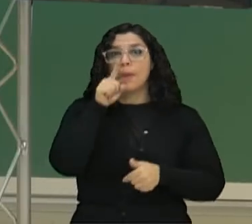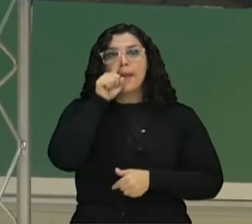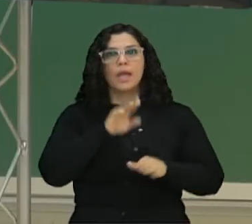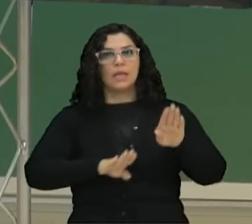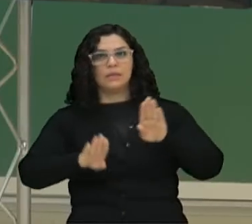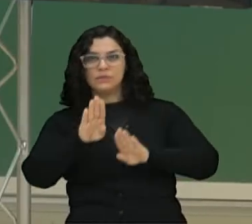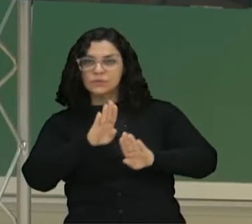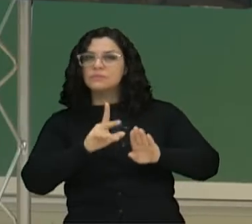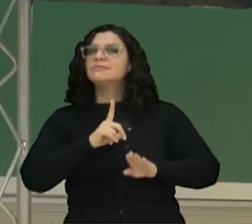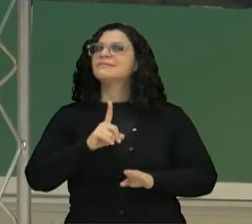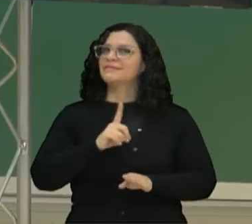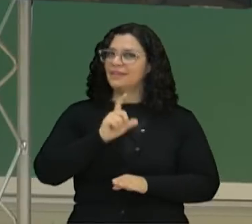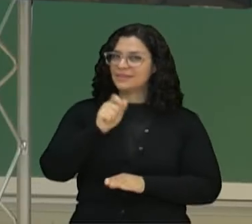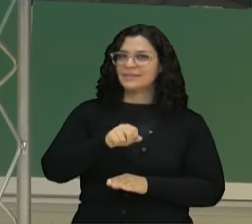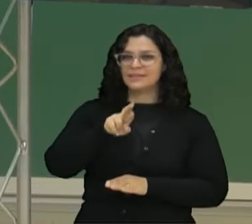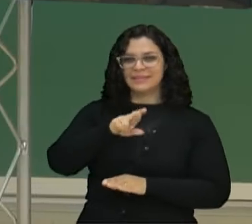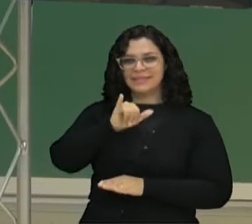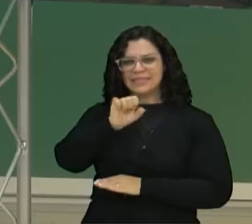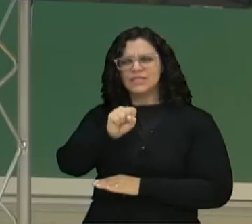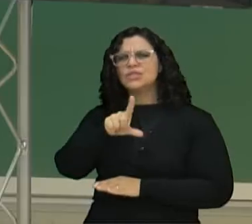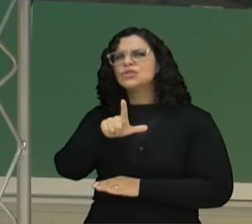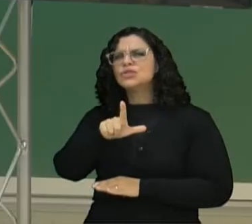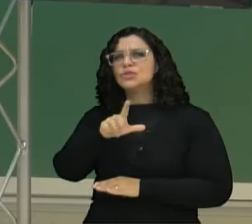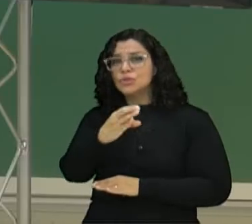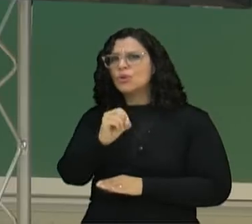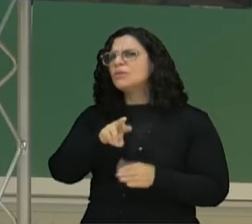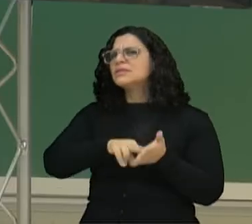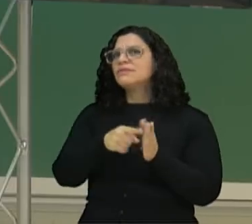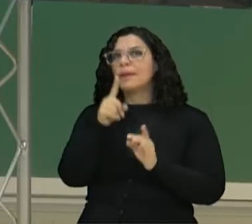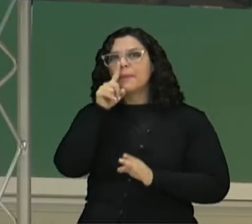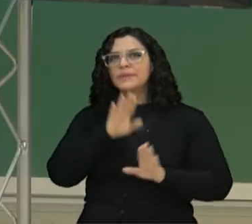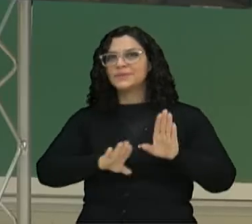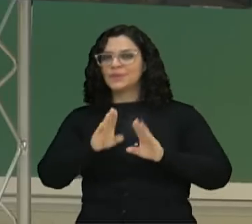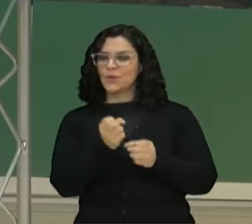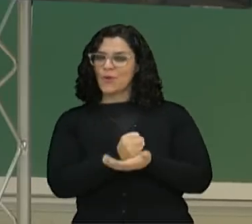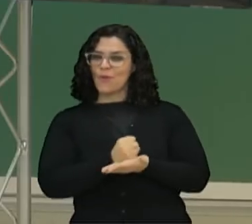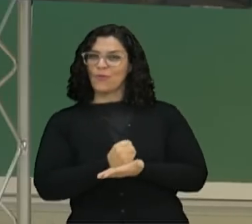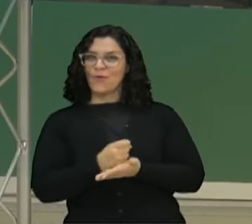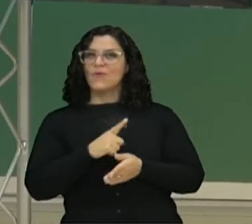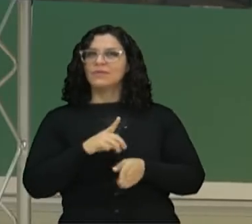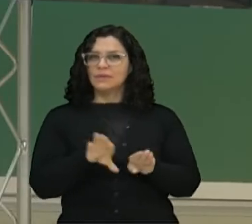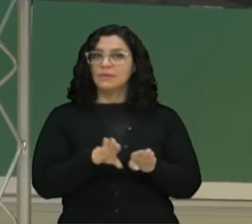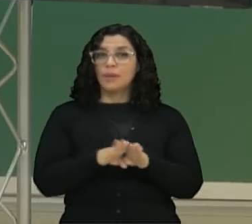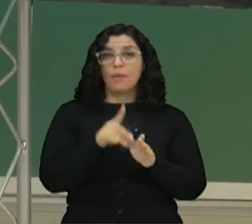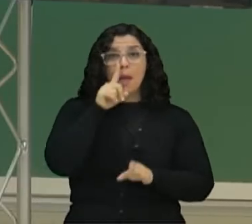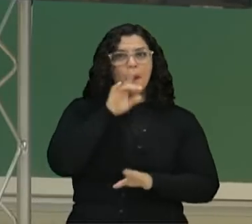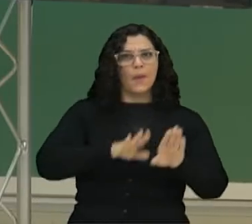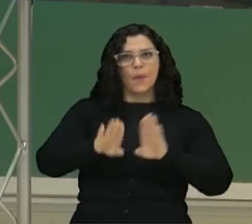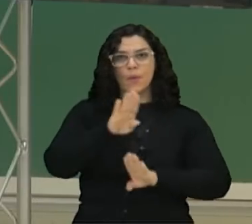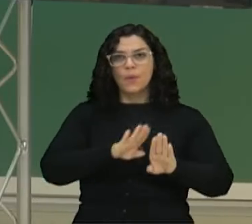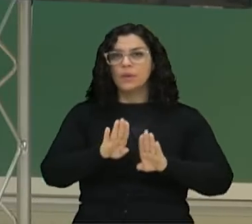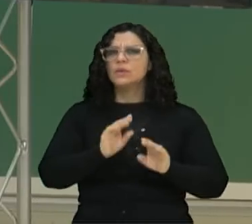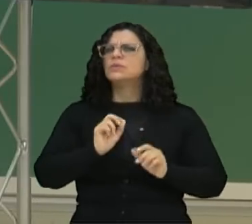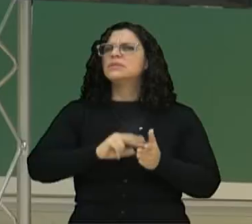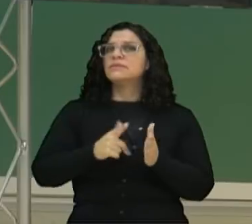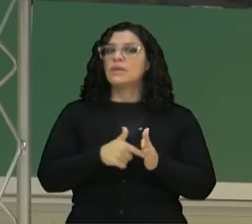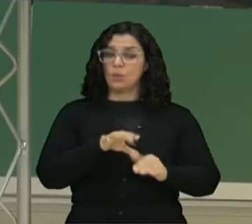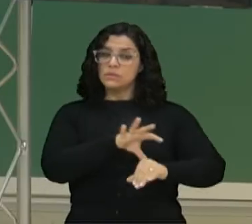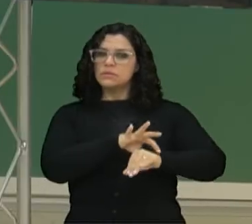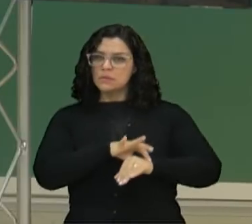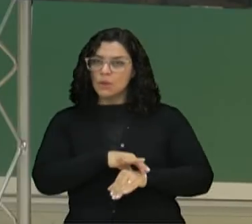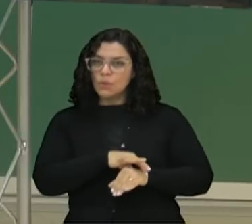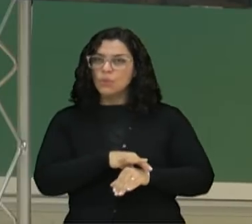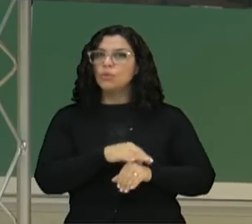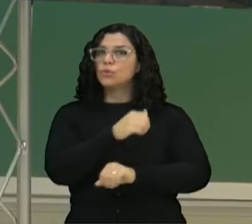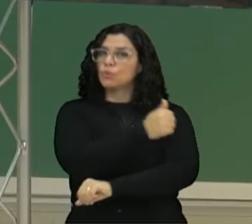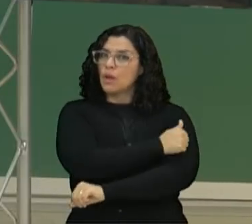sim. Existe um risco, mas é um risco controlado, digamos assim, porque o risco não vai pôr a segurança